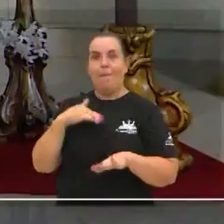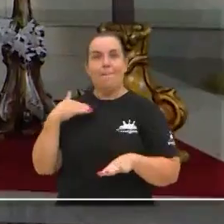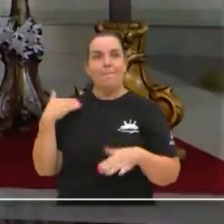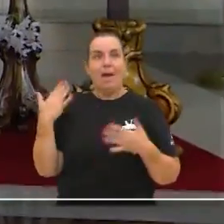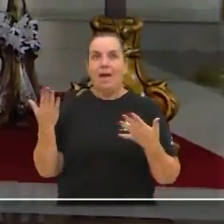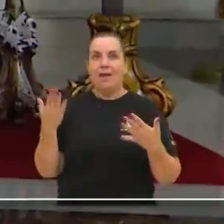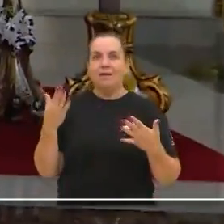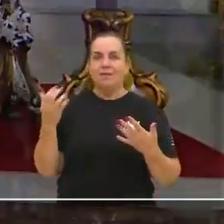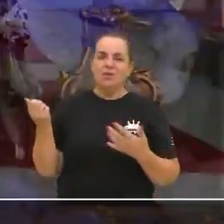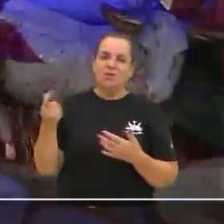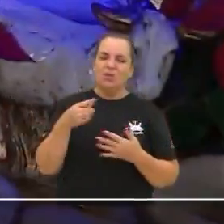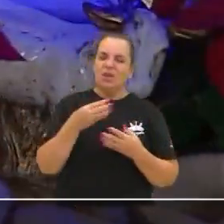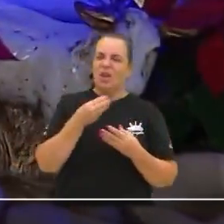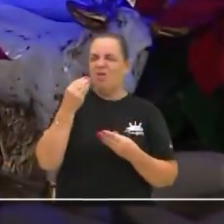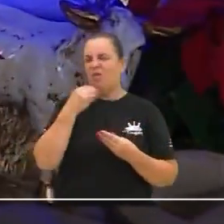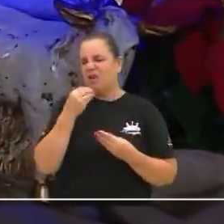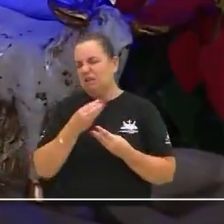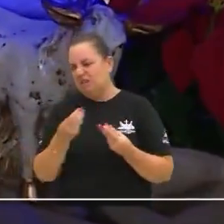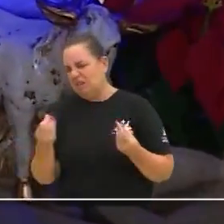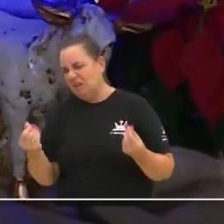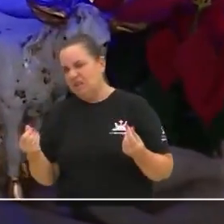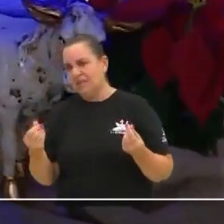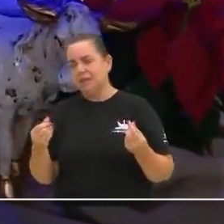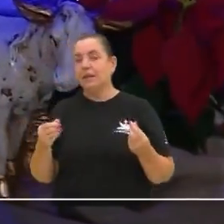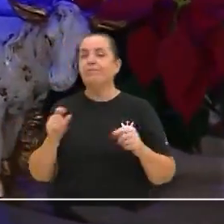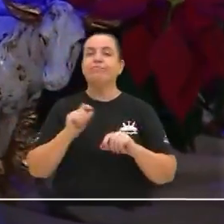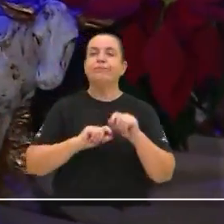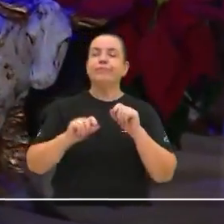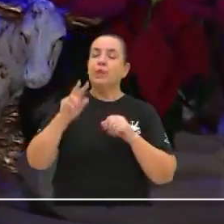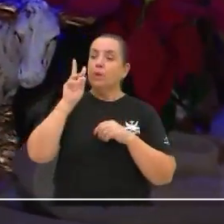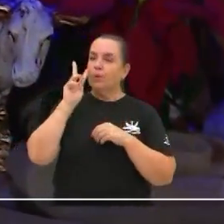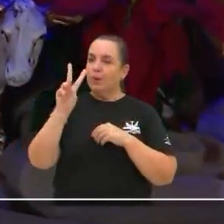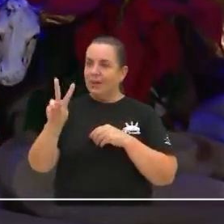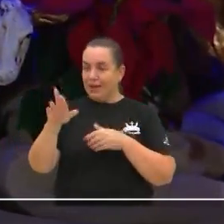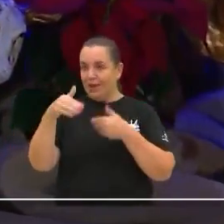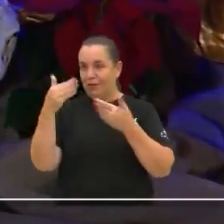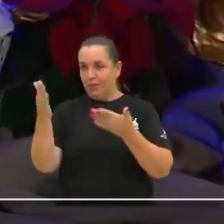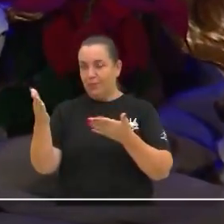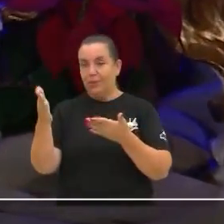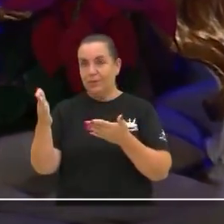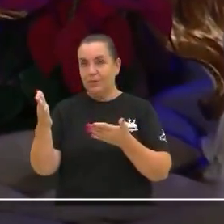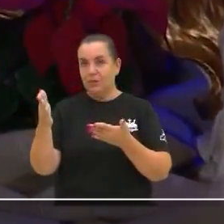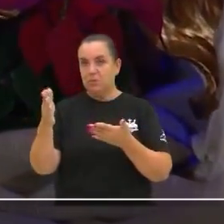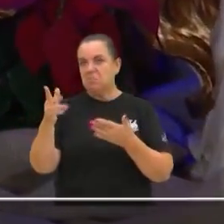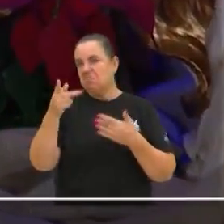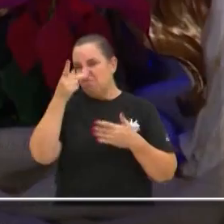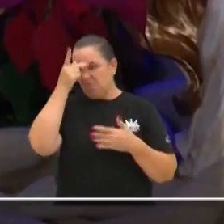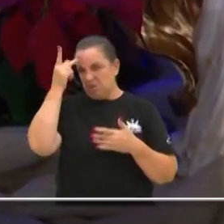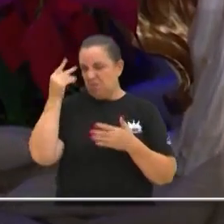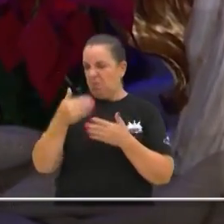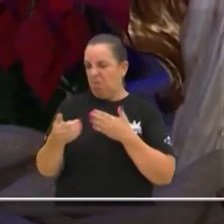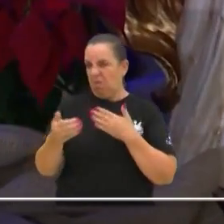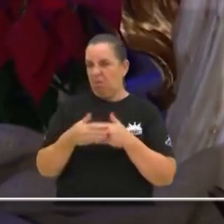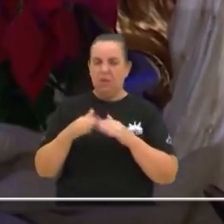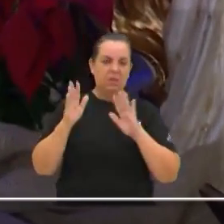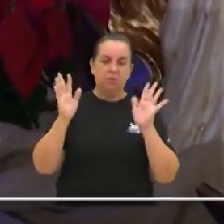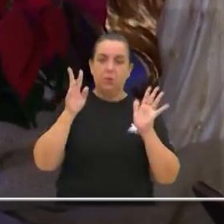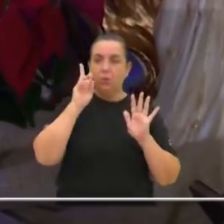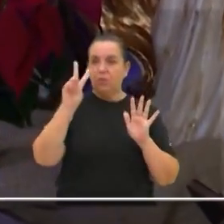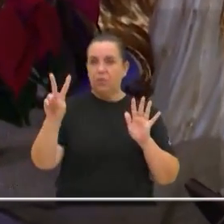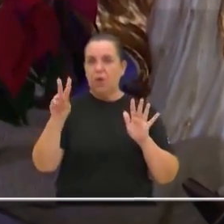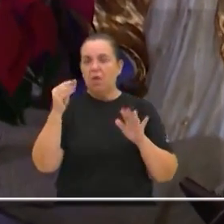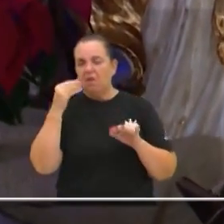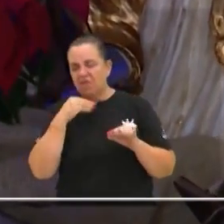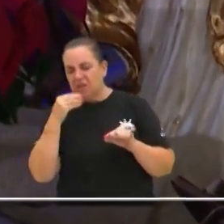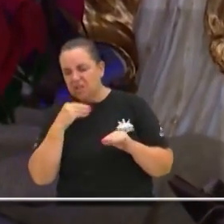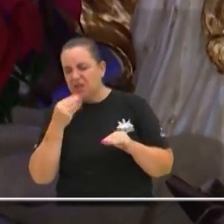do que a sua fragilidade. Quem o olhava com os olhos humanos, viam a